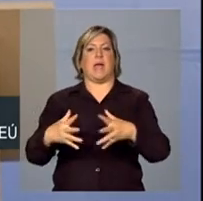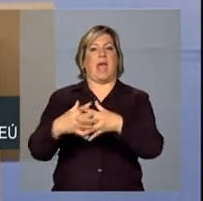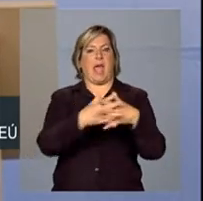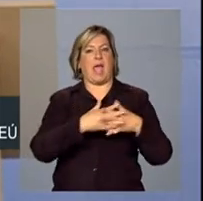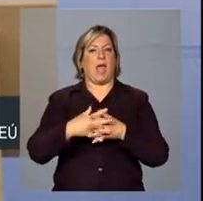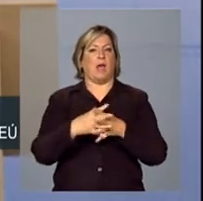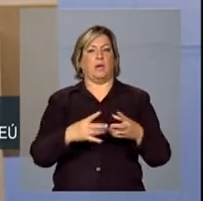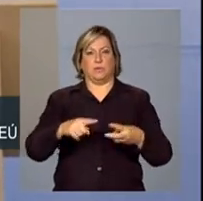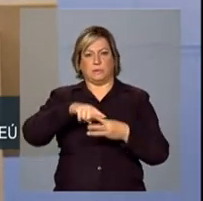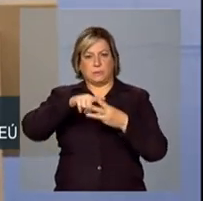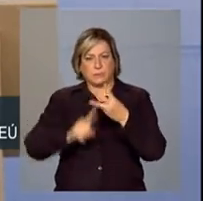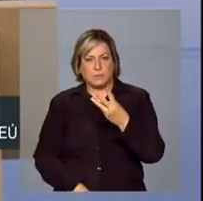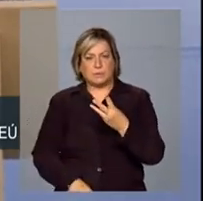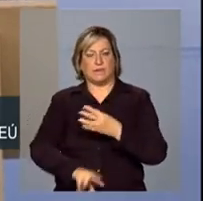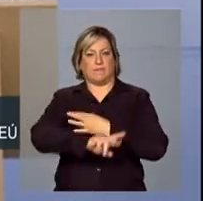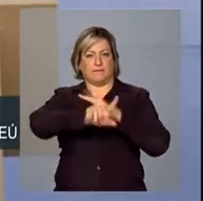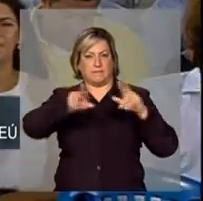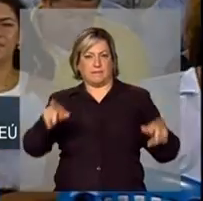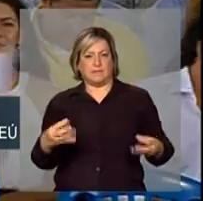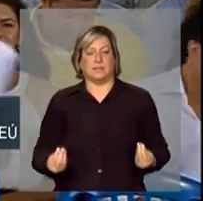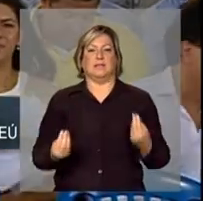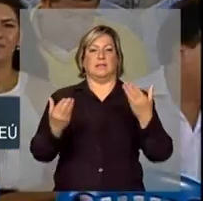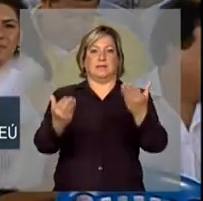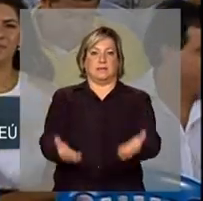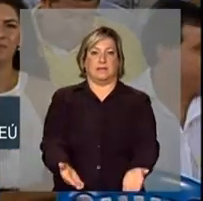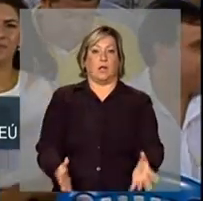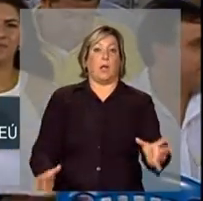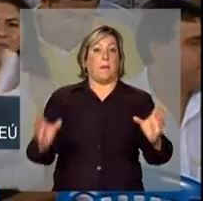caçamba. Em todo o Brasil, são